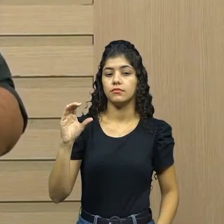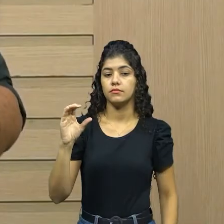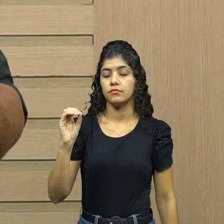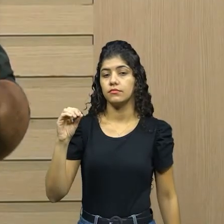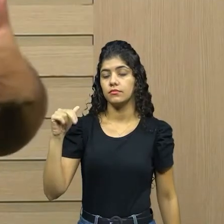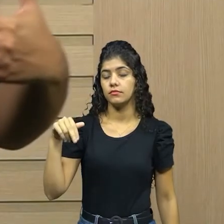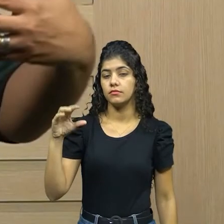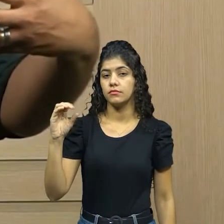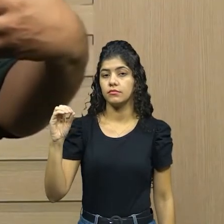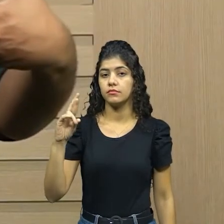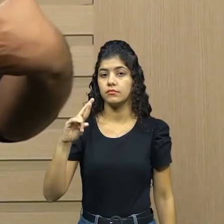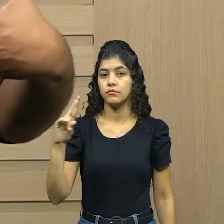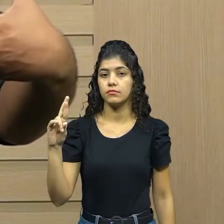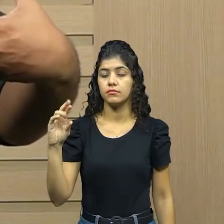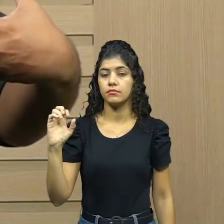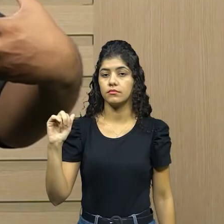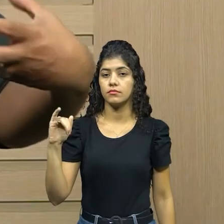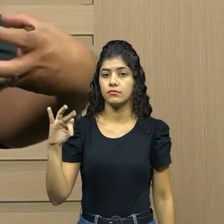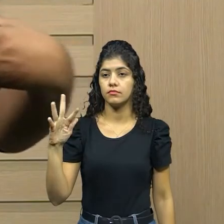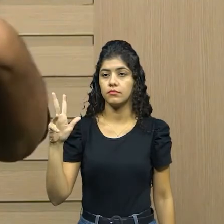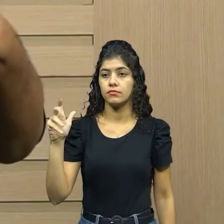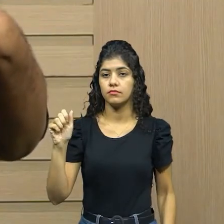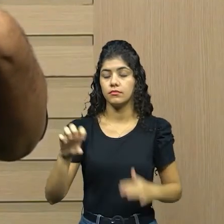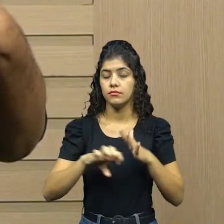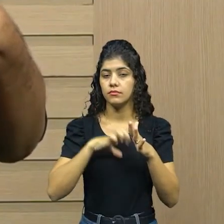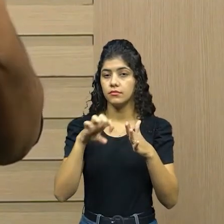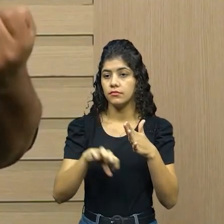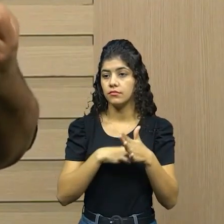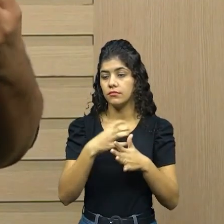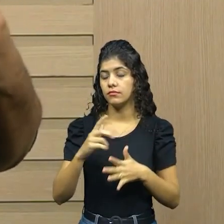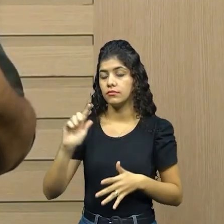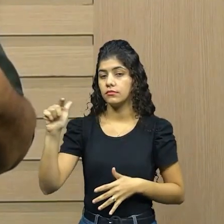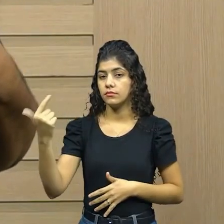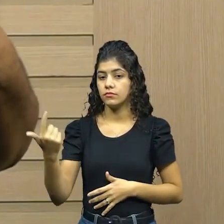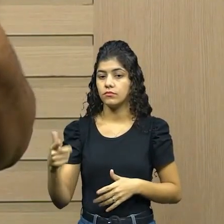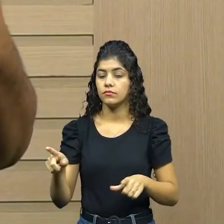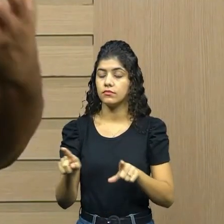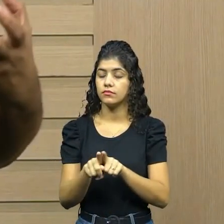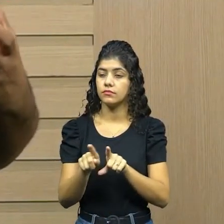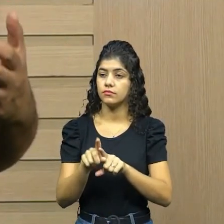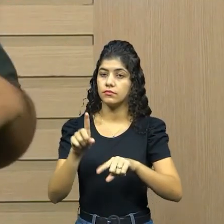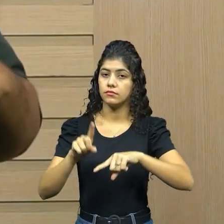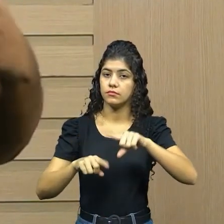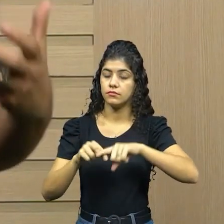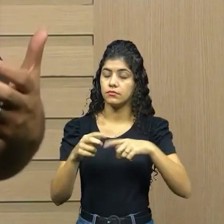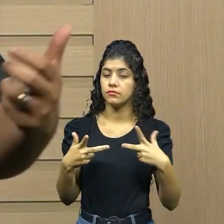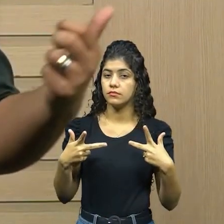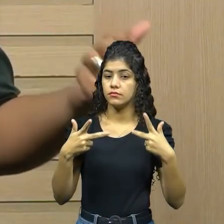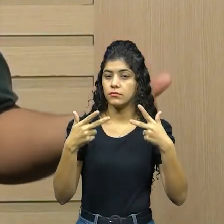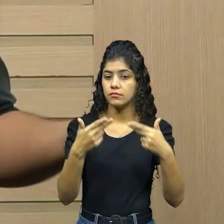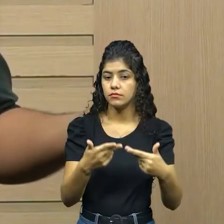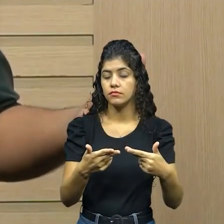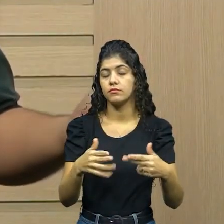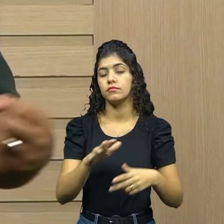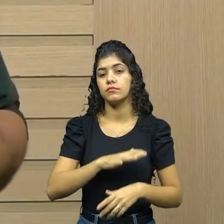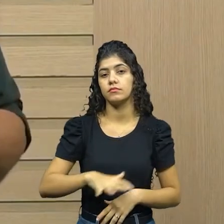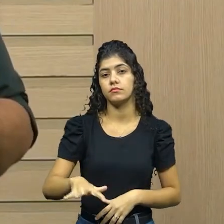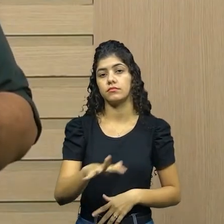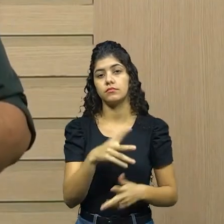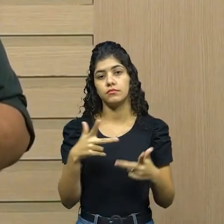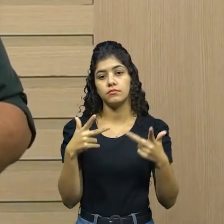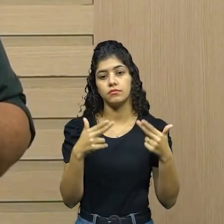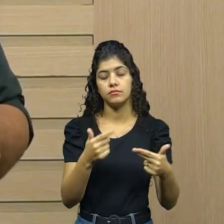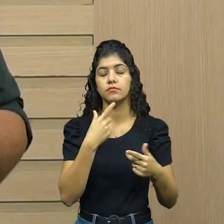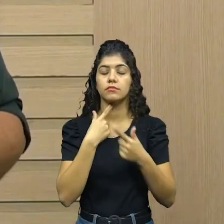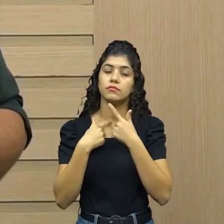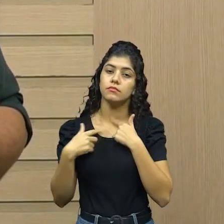concorrência? São as empresas que fornecem o mesmo produto para os mesmos públicos,